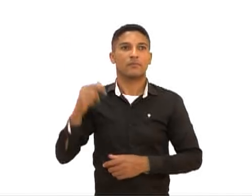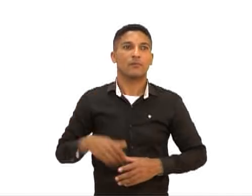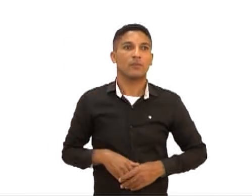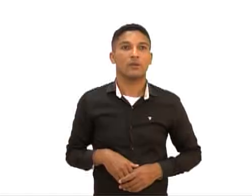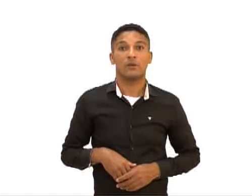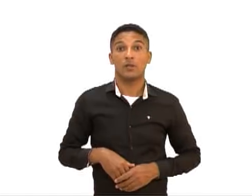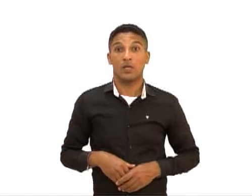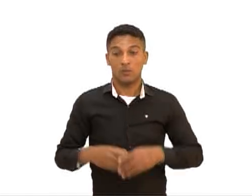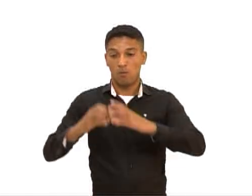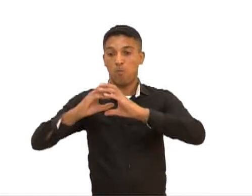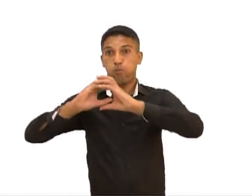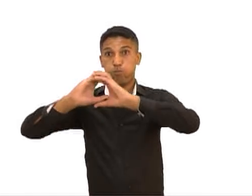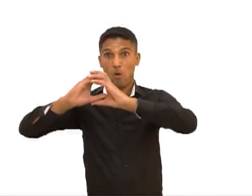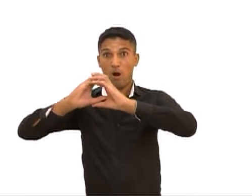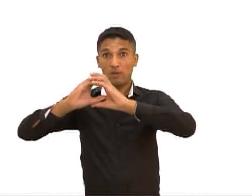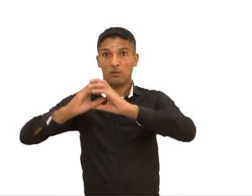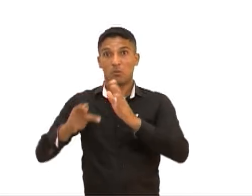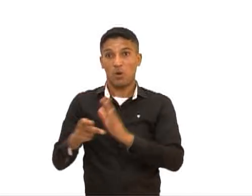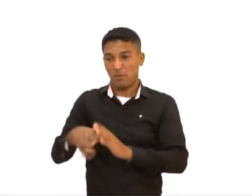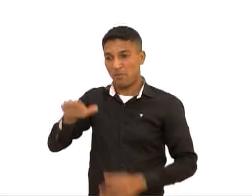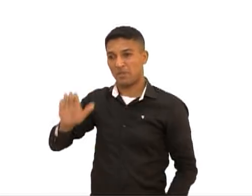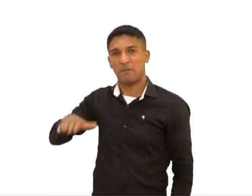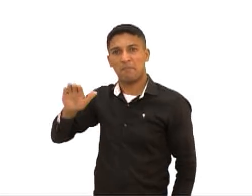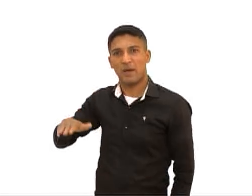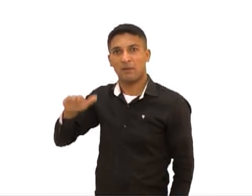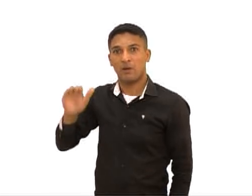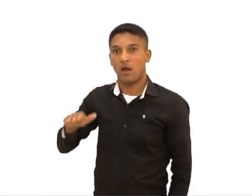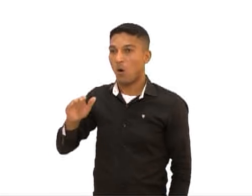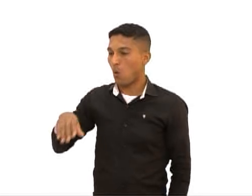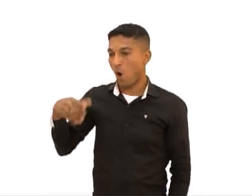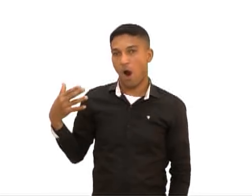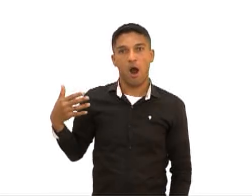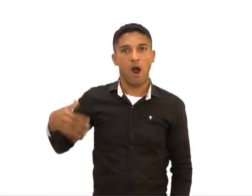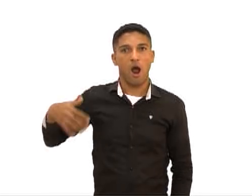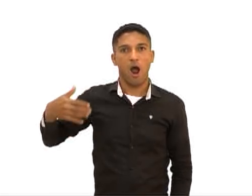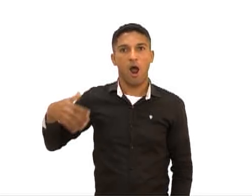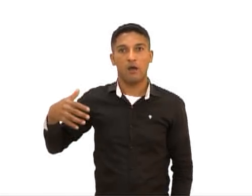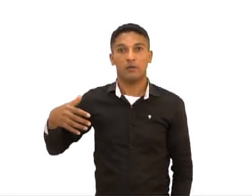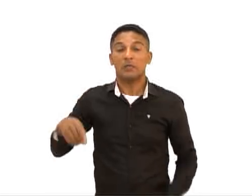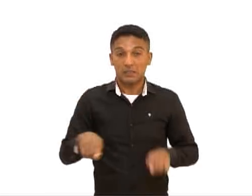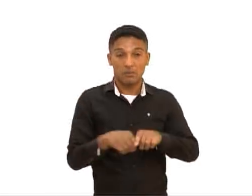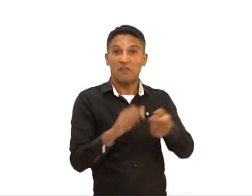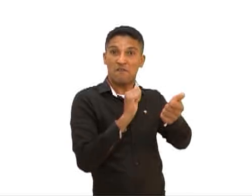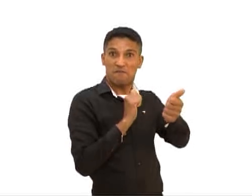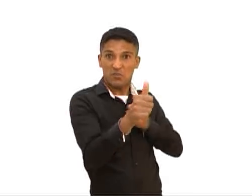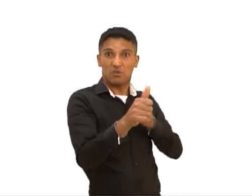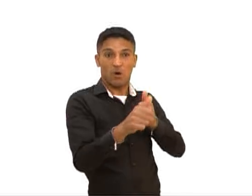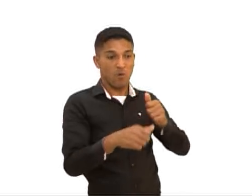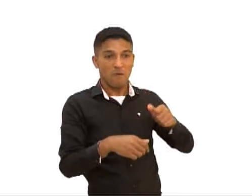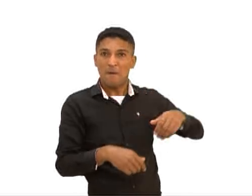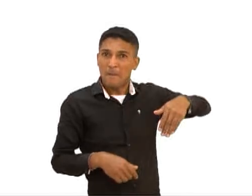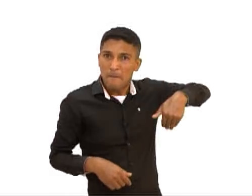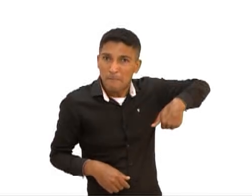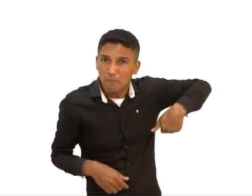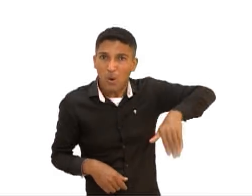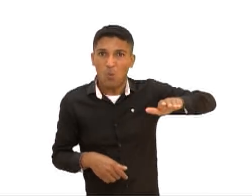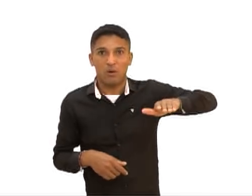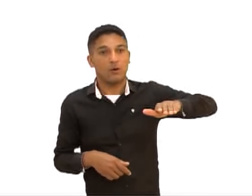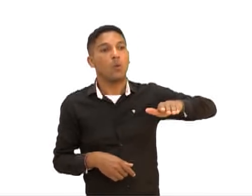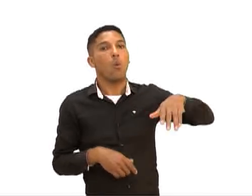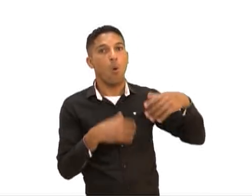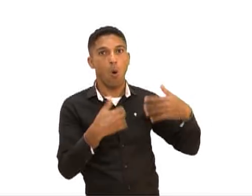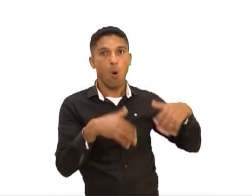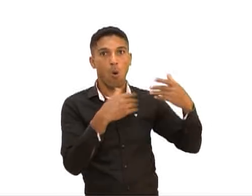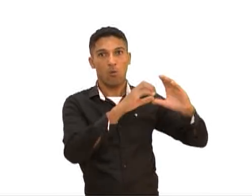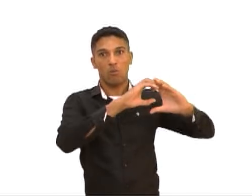3.000 anos retratam homens segurando objetos esféricos feitos com pedras. Dessa forma, acredita-se